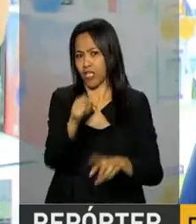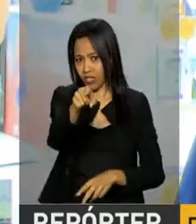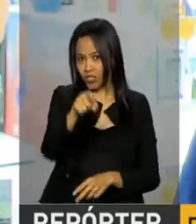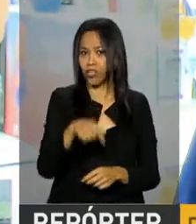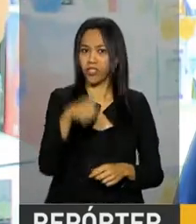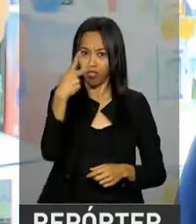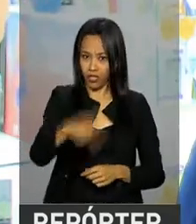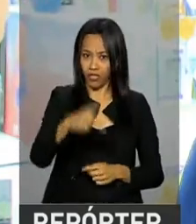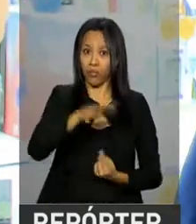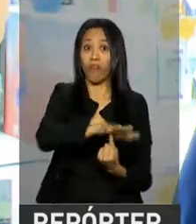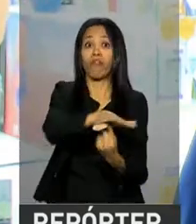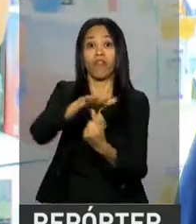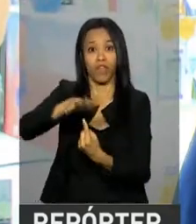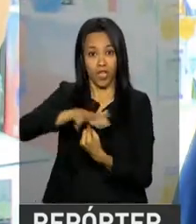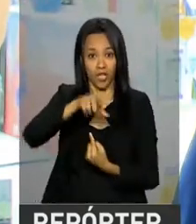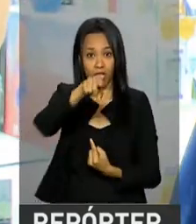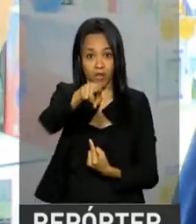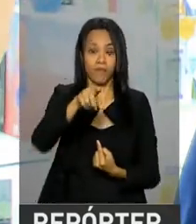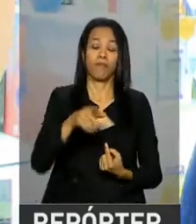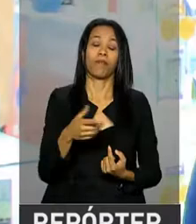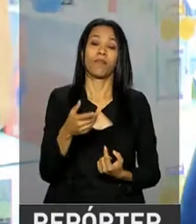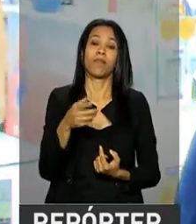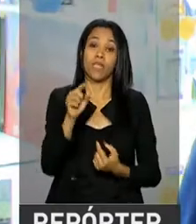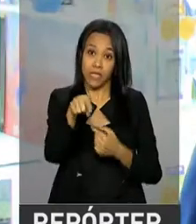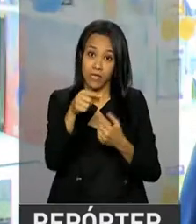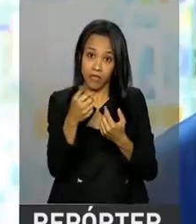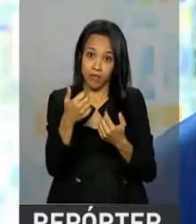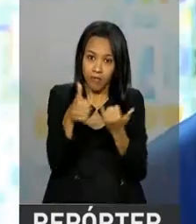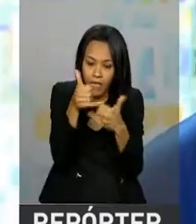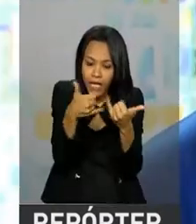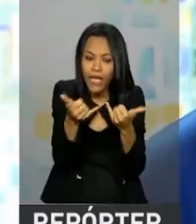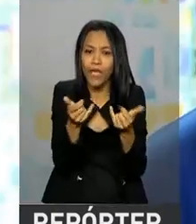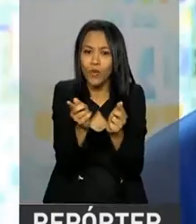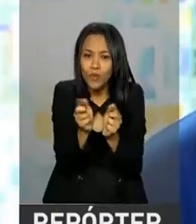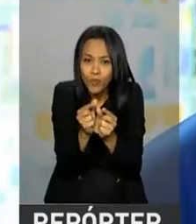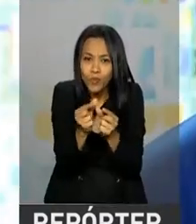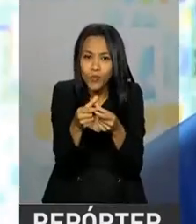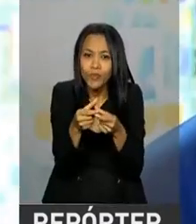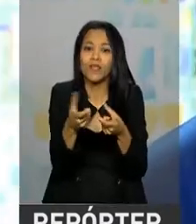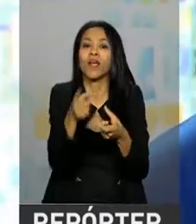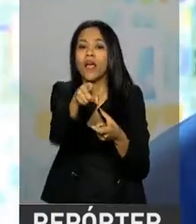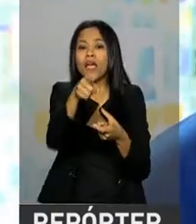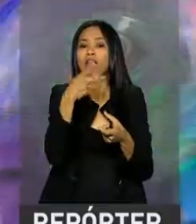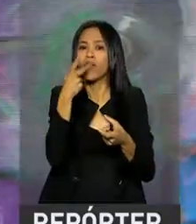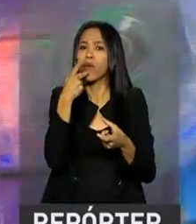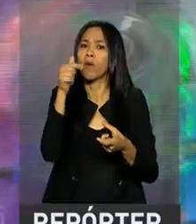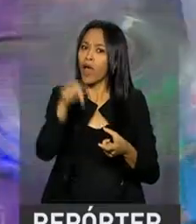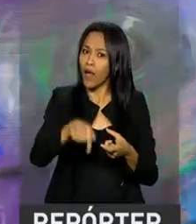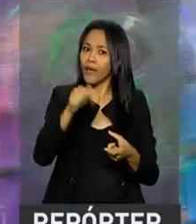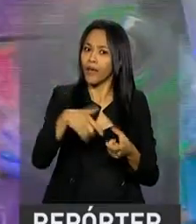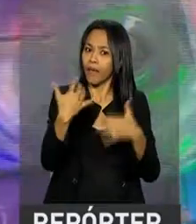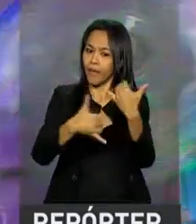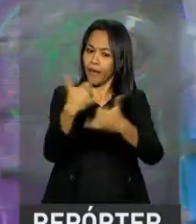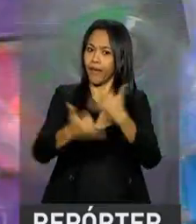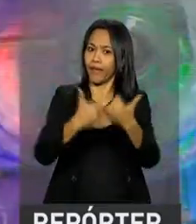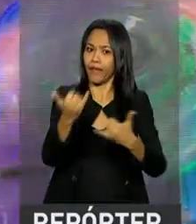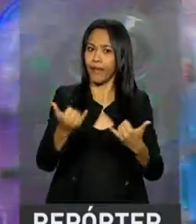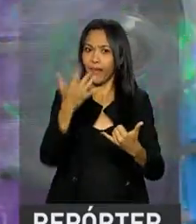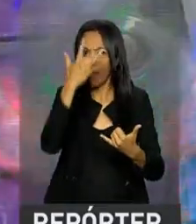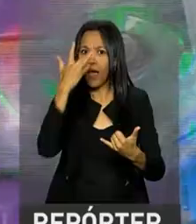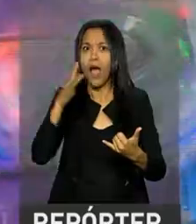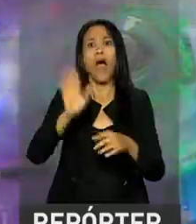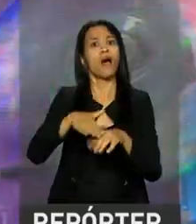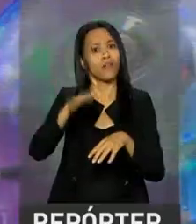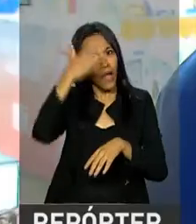né? É o hand spinner e tem muita procura mesmo. Márcio garante que por aqui a brincadeira conquistou até